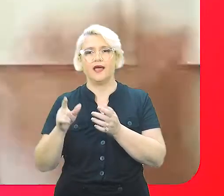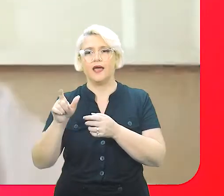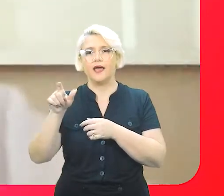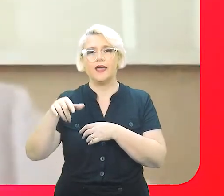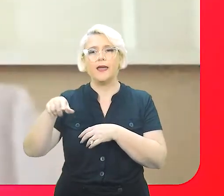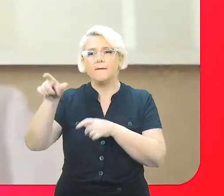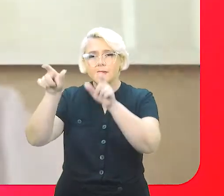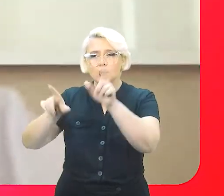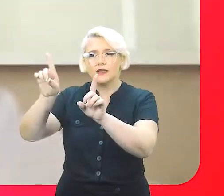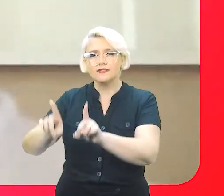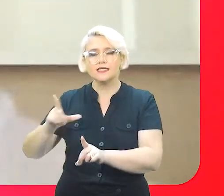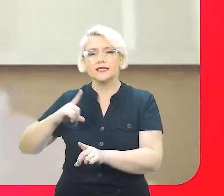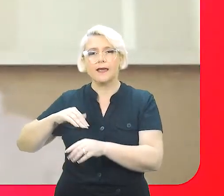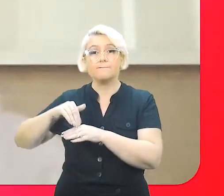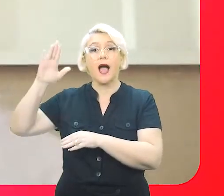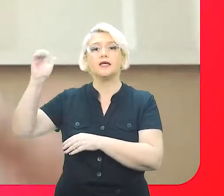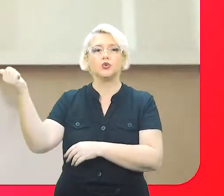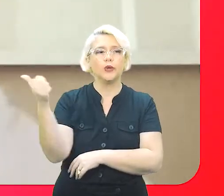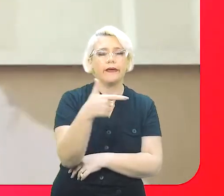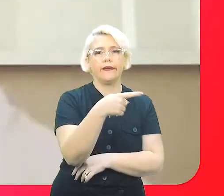muito mais do que